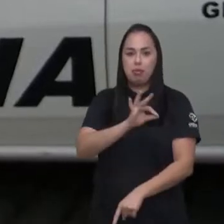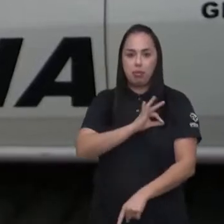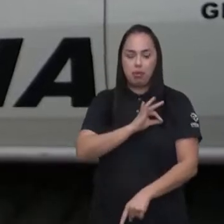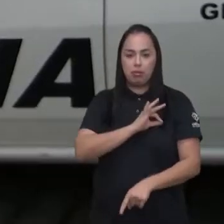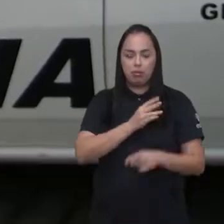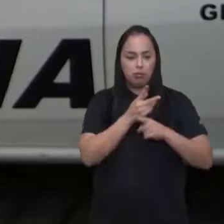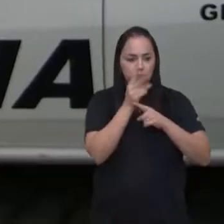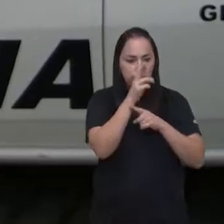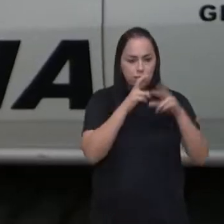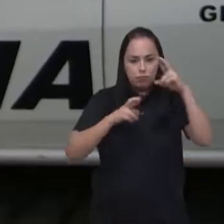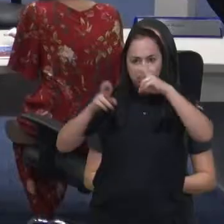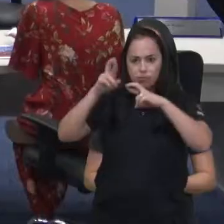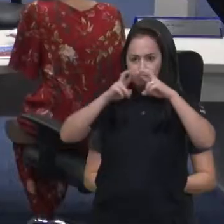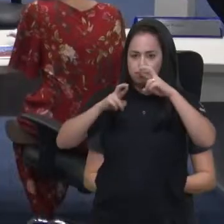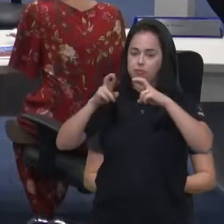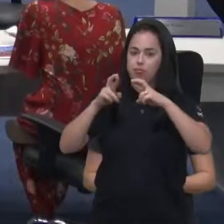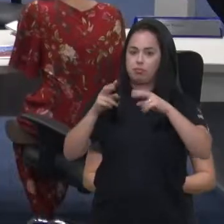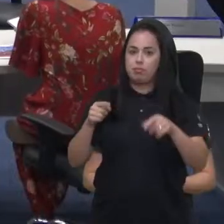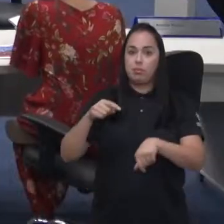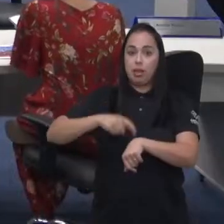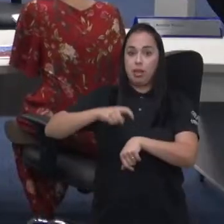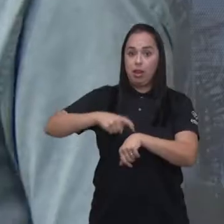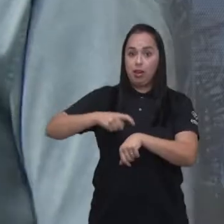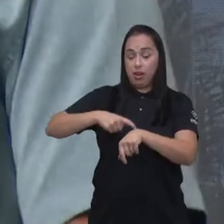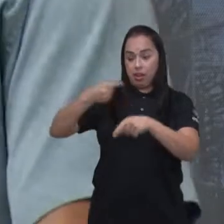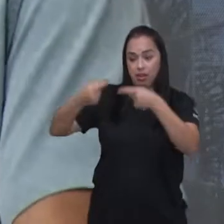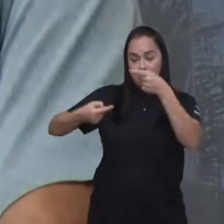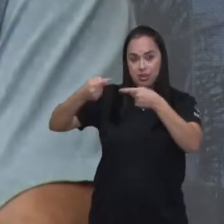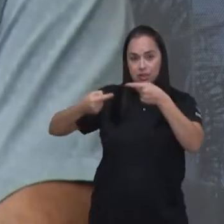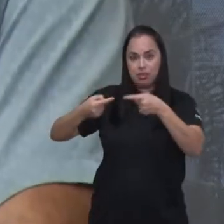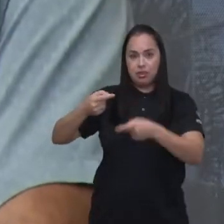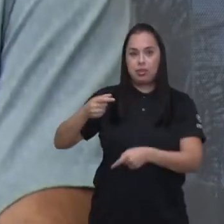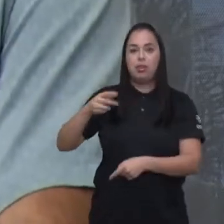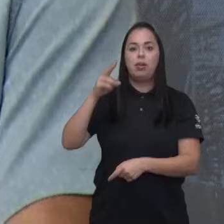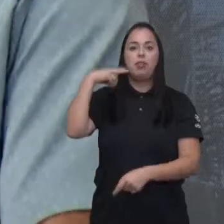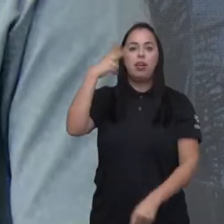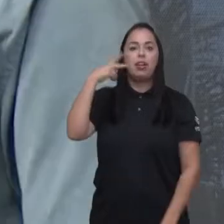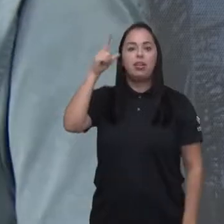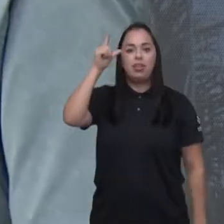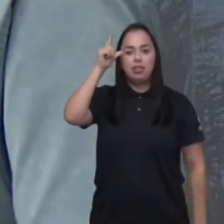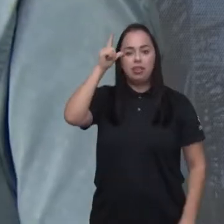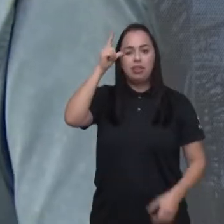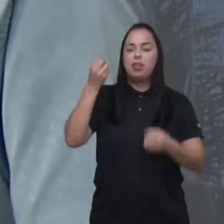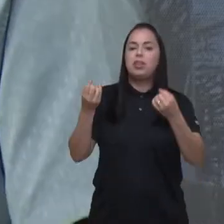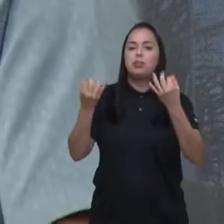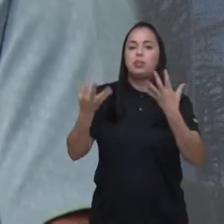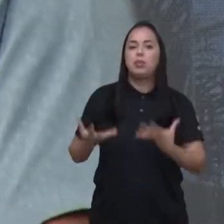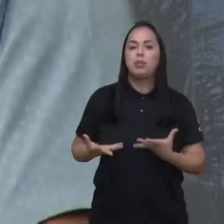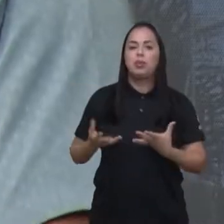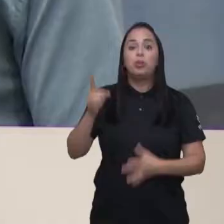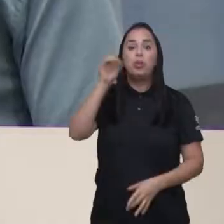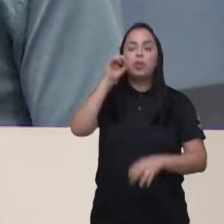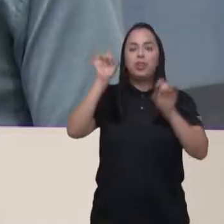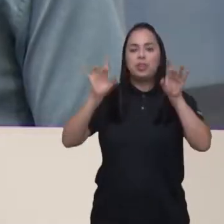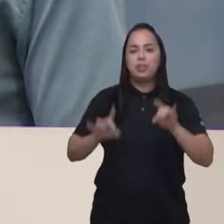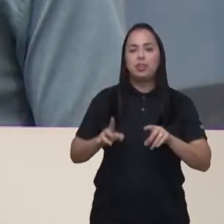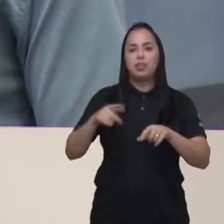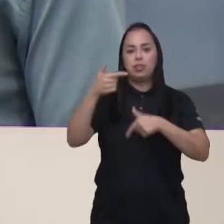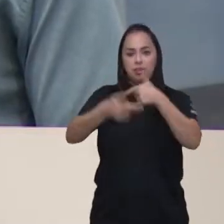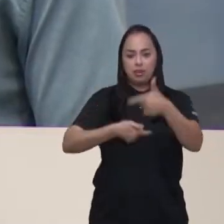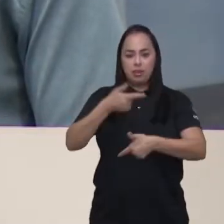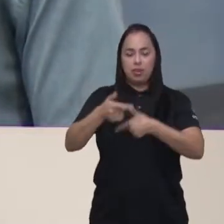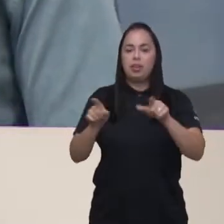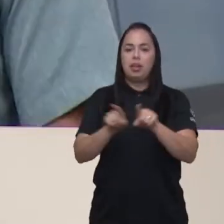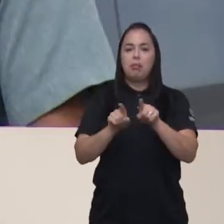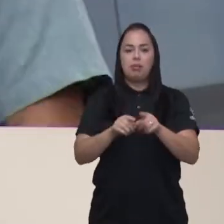ronda policial em alguns bairros durante o pinga-fogo o vereador Lino Bispo comentou sobre o Dia do Trabalho em São José e